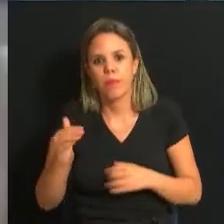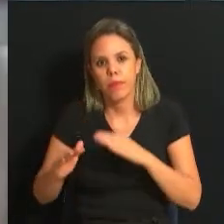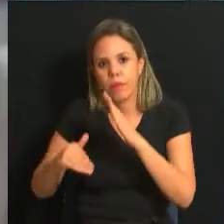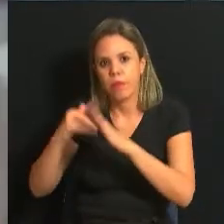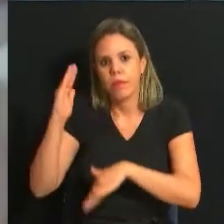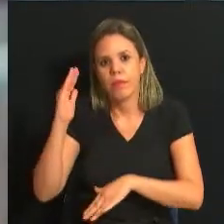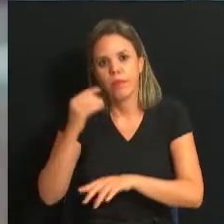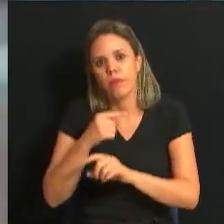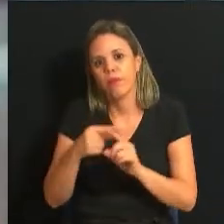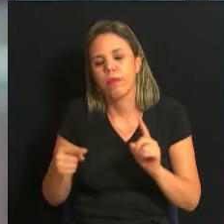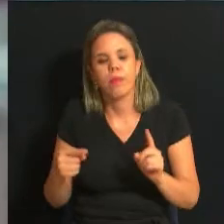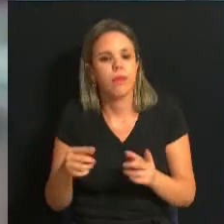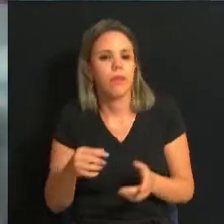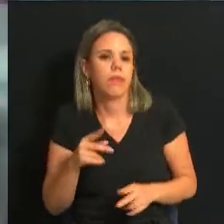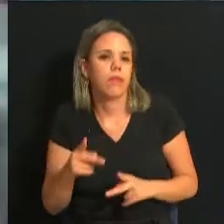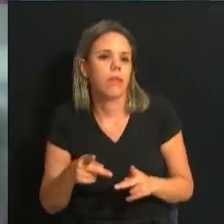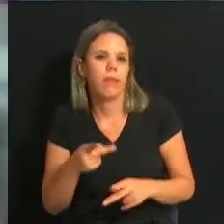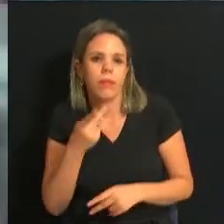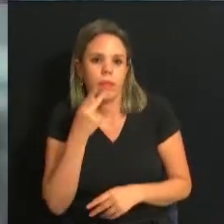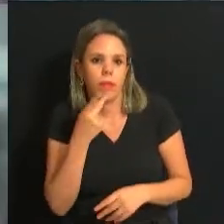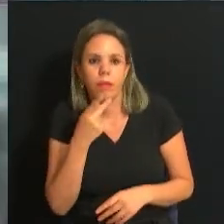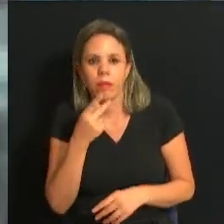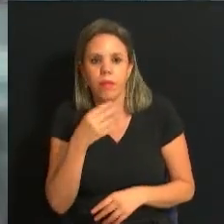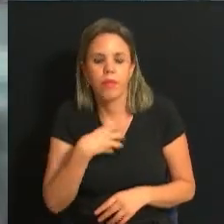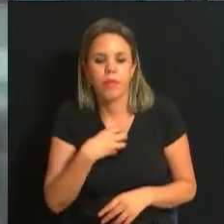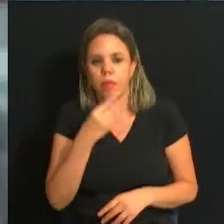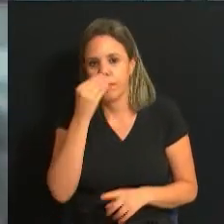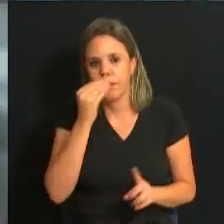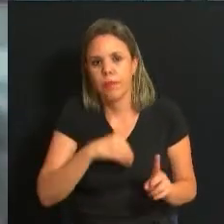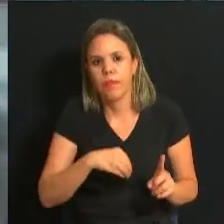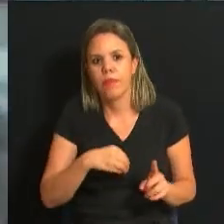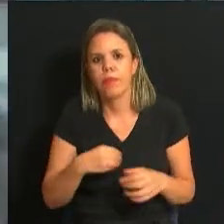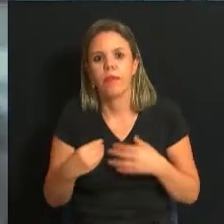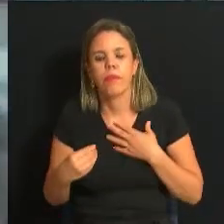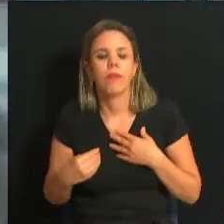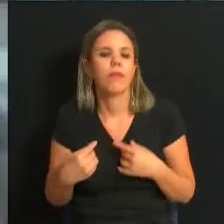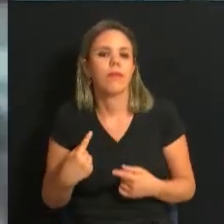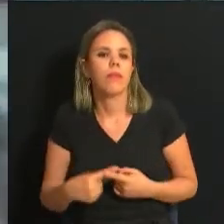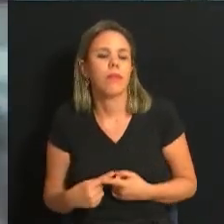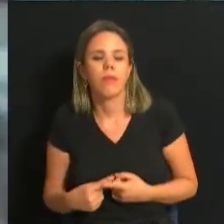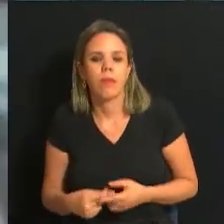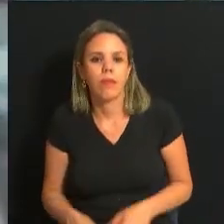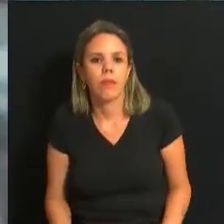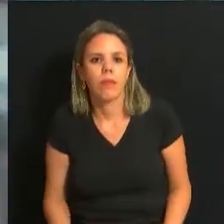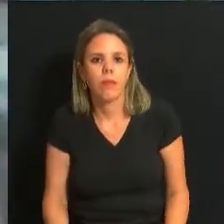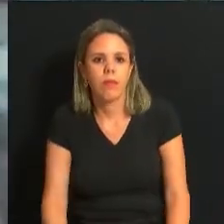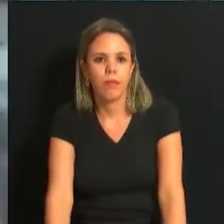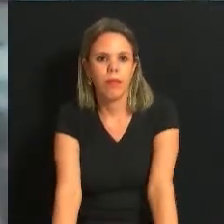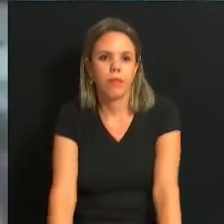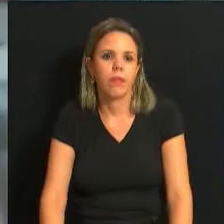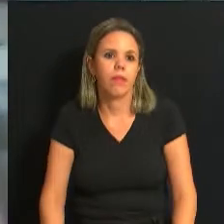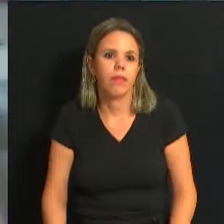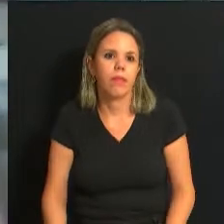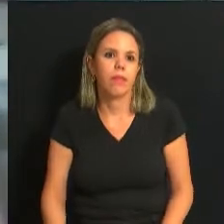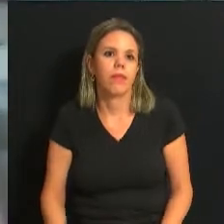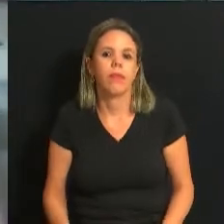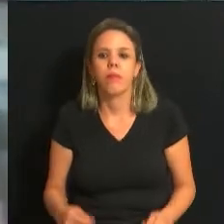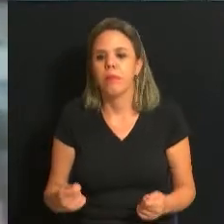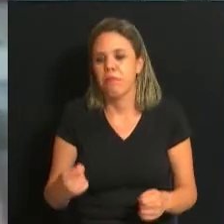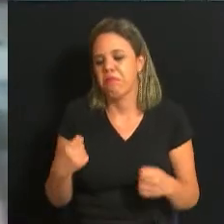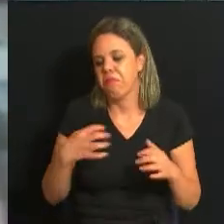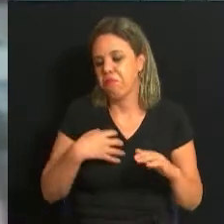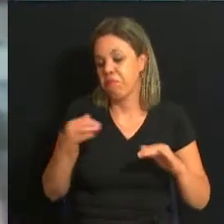média. Fala que eu sou mediana é quase ofensivo para as pessoas, mediocridade. Agora, se eu preciso ser superior em alguma